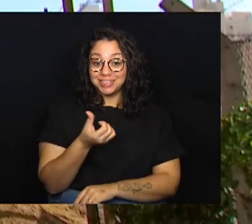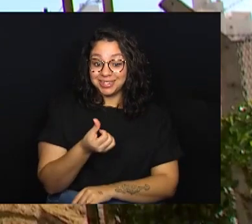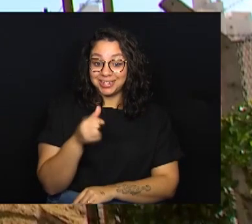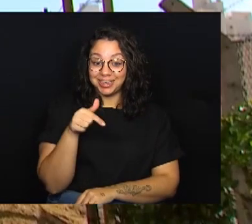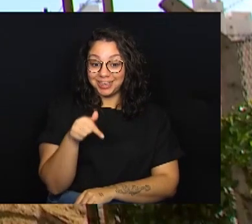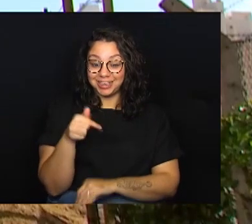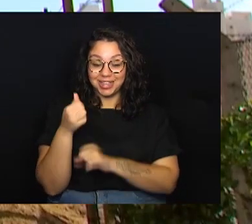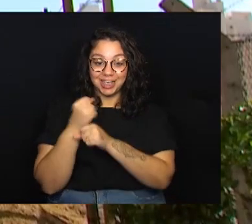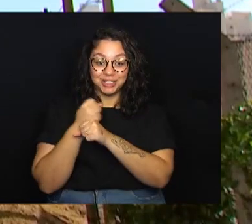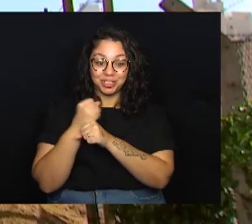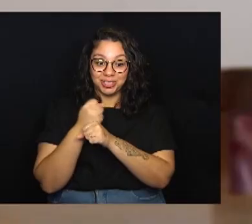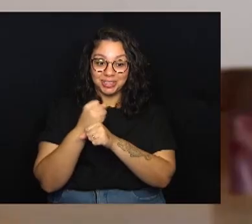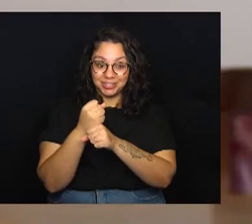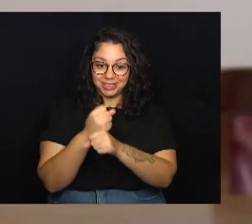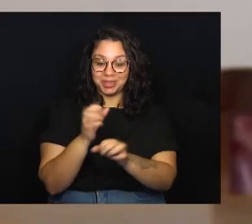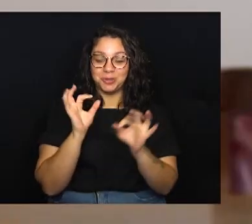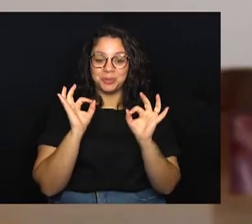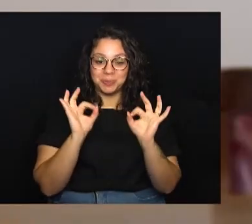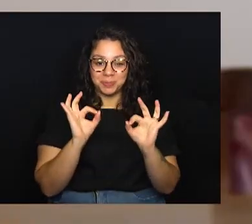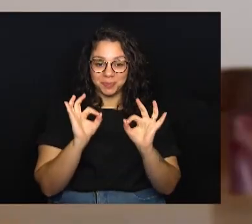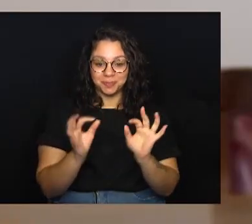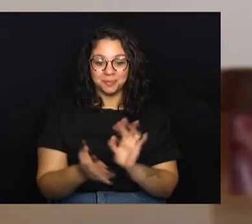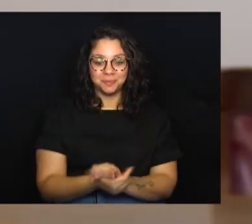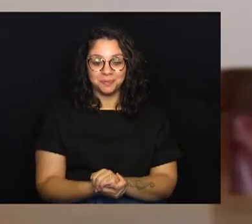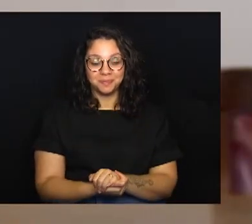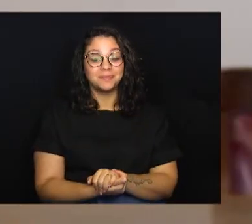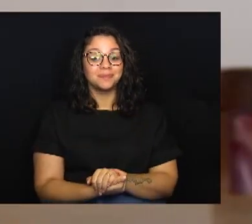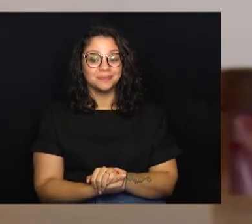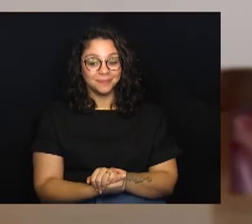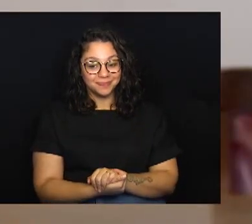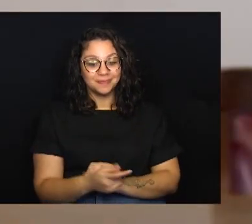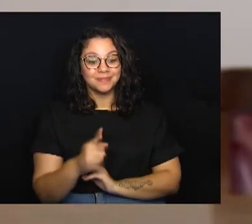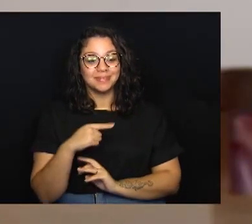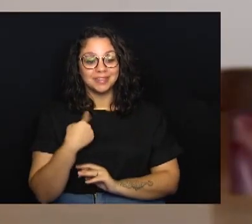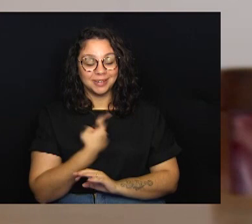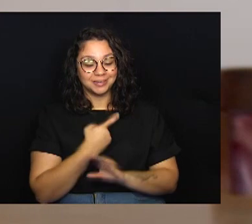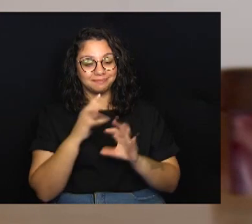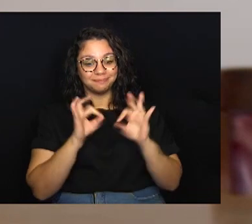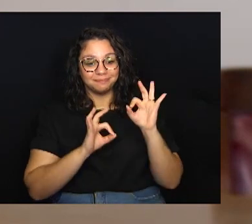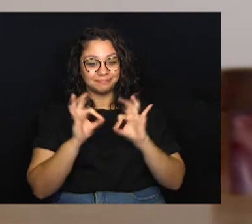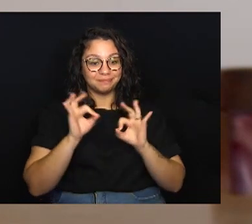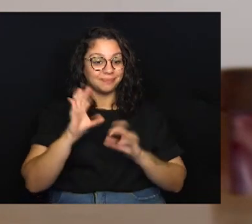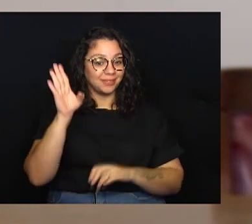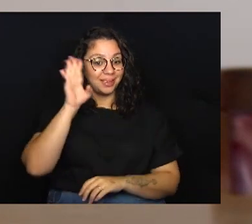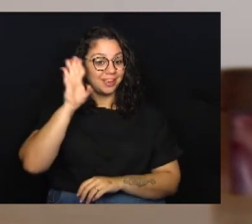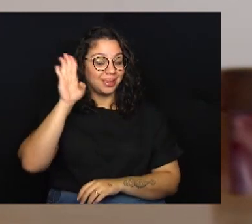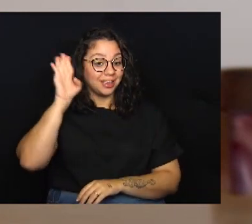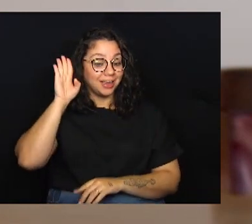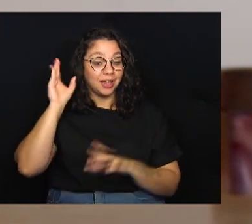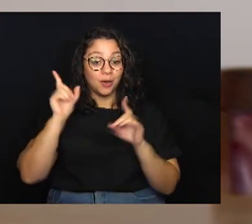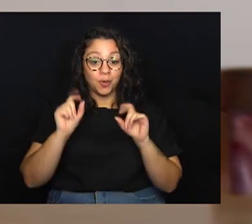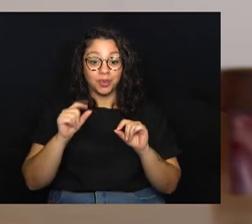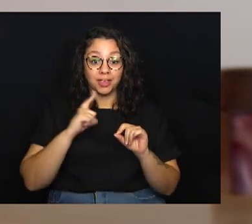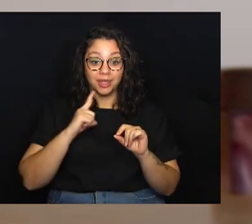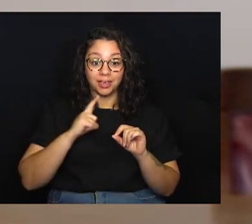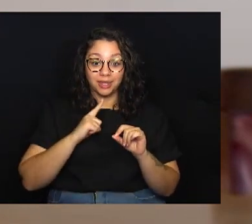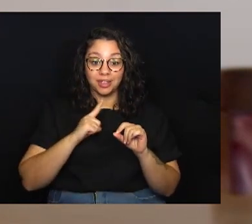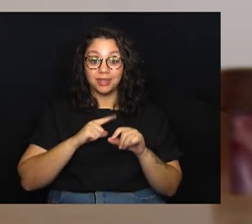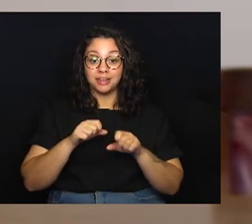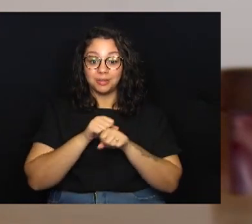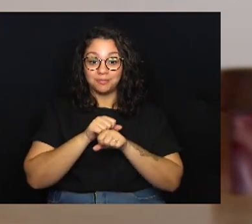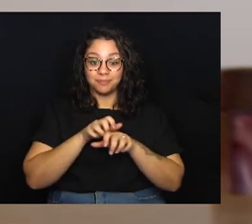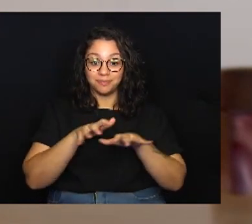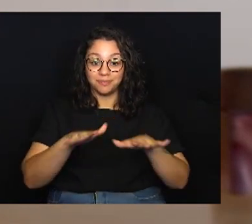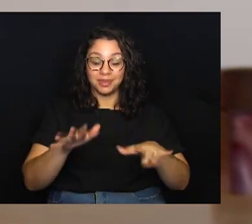anos revigorada. Nós estamos projetando a academia para ter uma repercussão